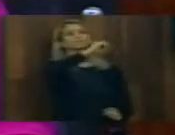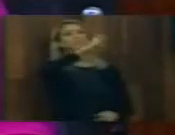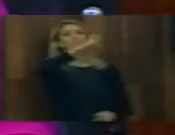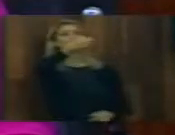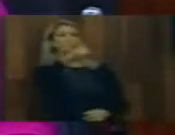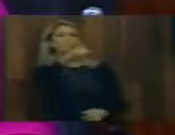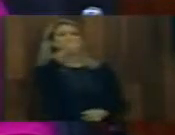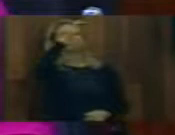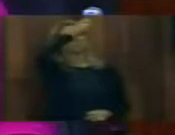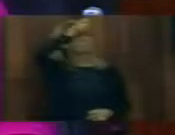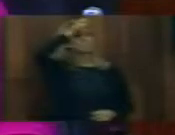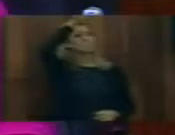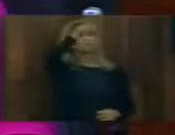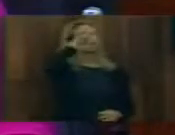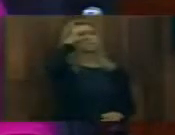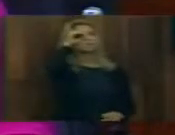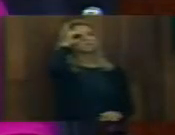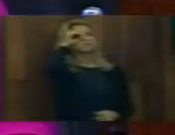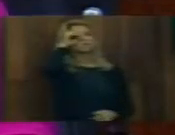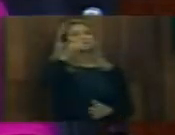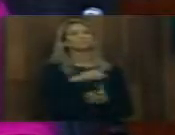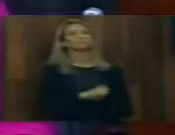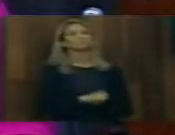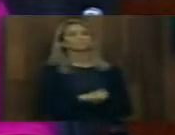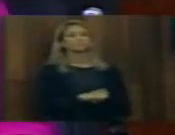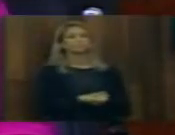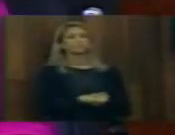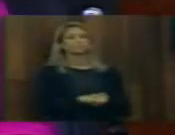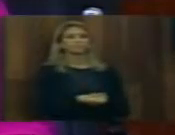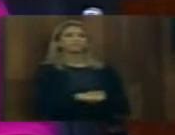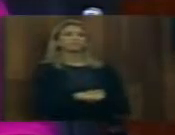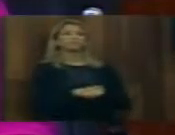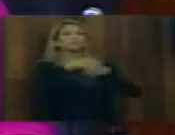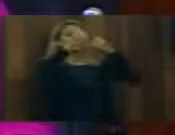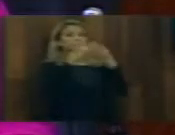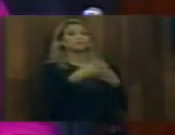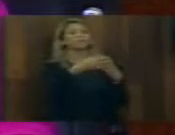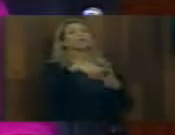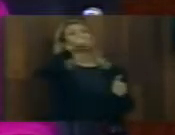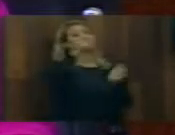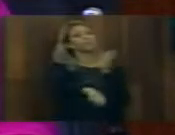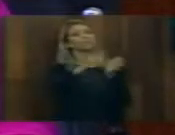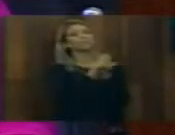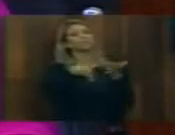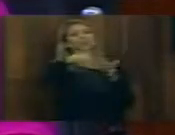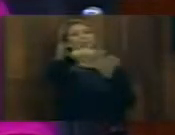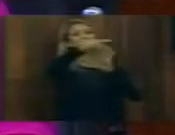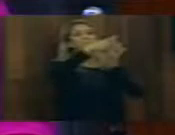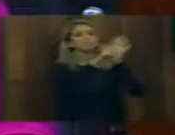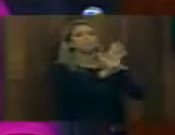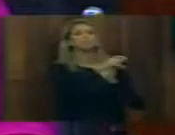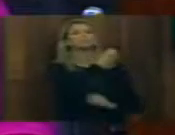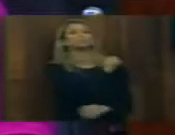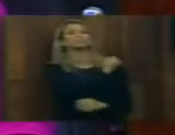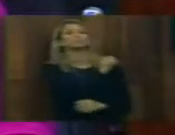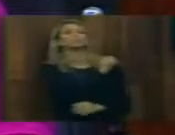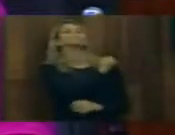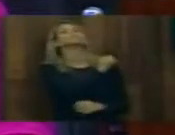0056-2019, Adriano Guilherme de Teves Moreno, dispõe sobre veto total ao projeto de lei, número de autoria do